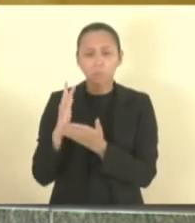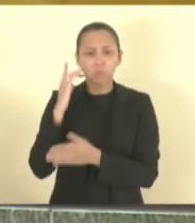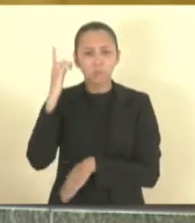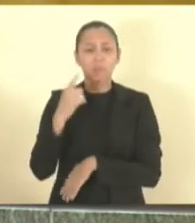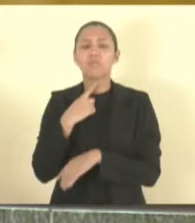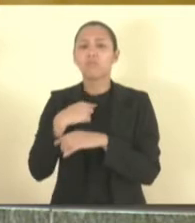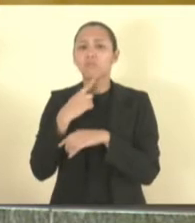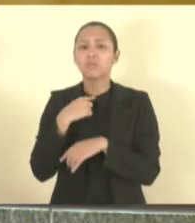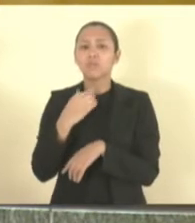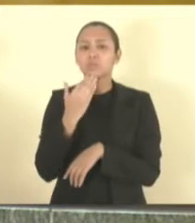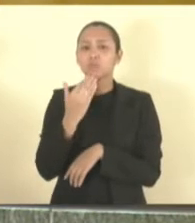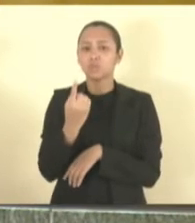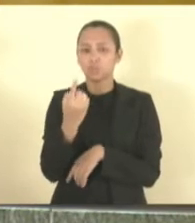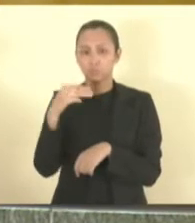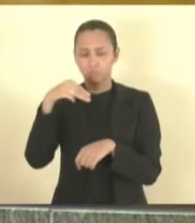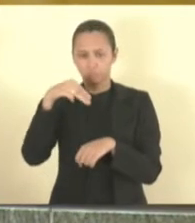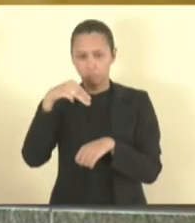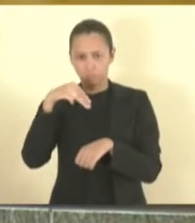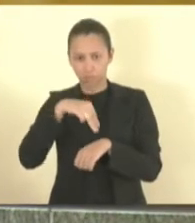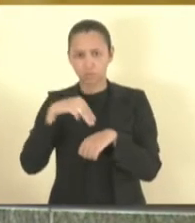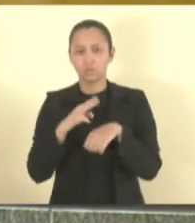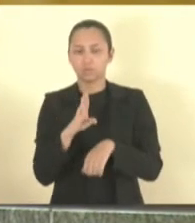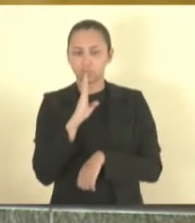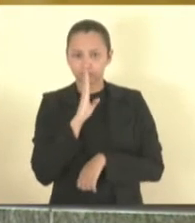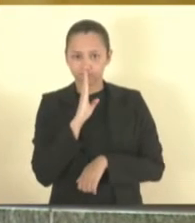deseja fazer o pedido do minuto de silêncio.